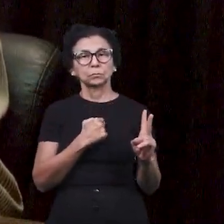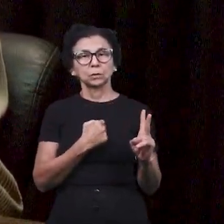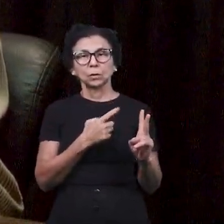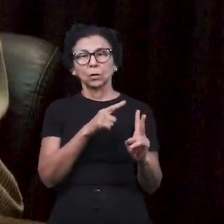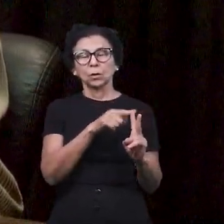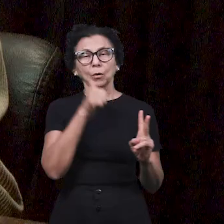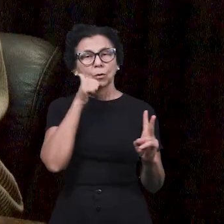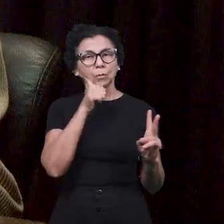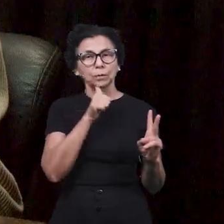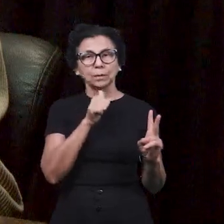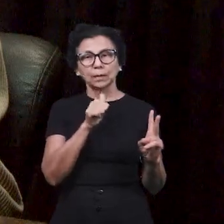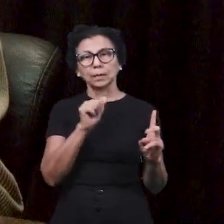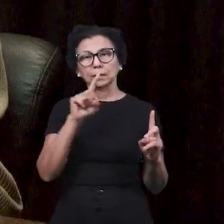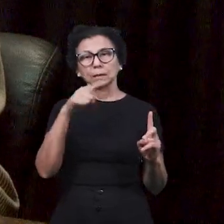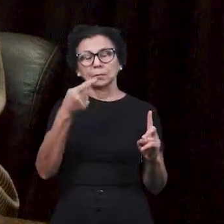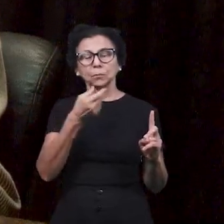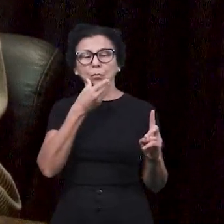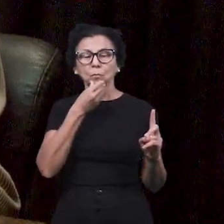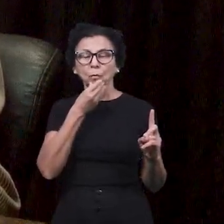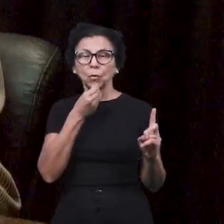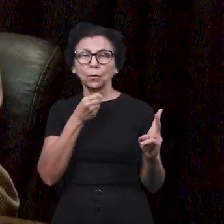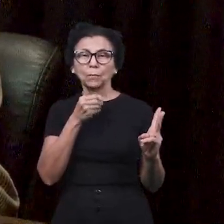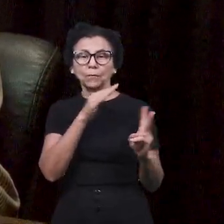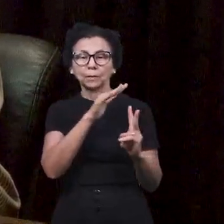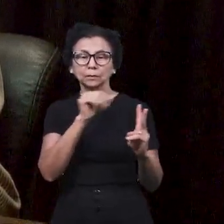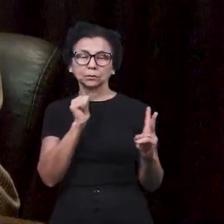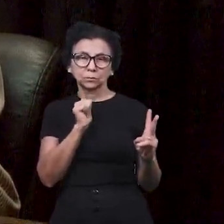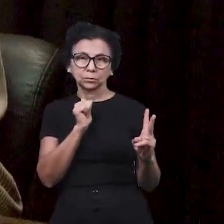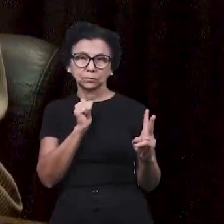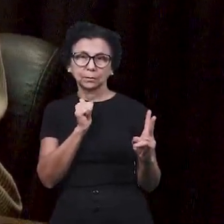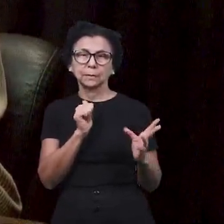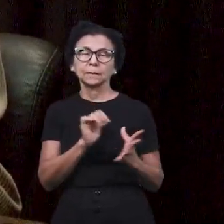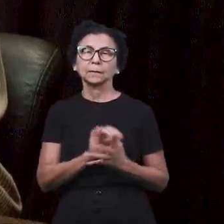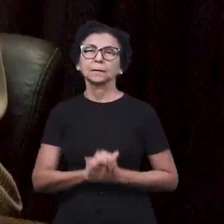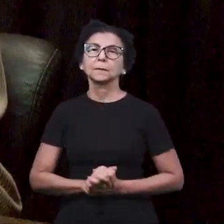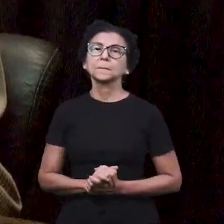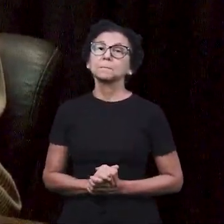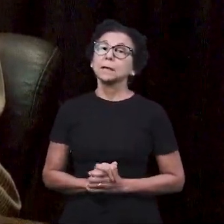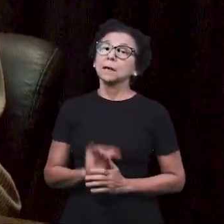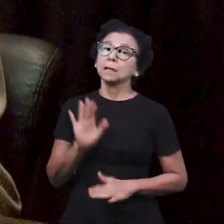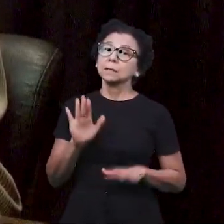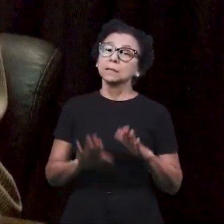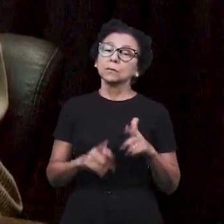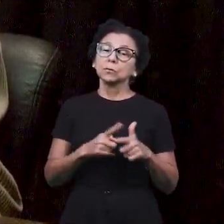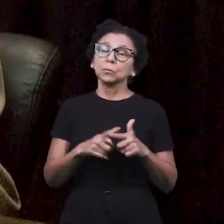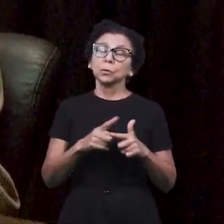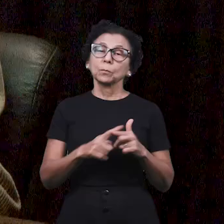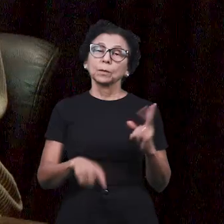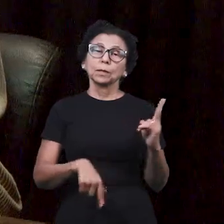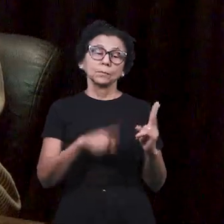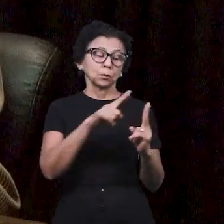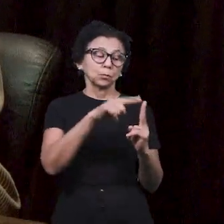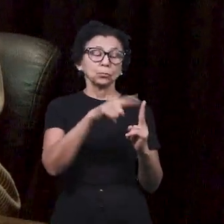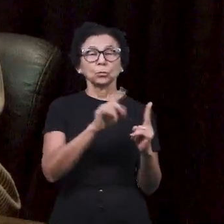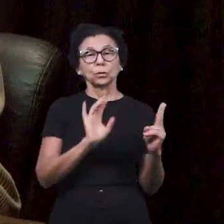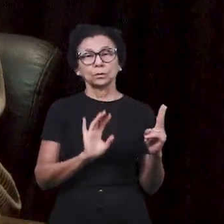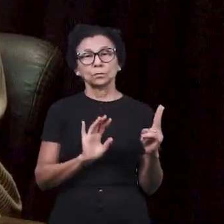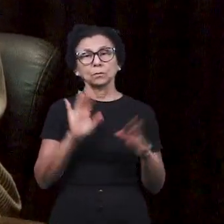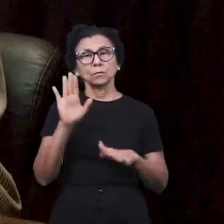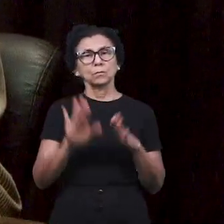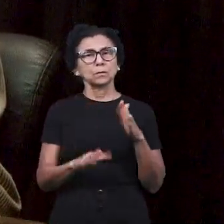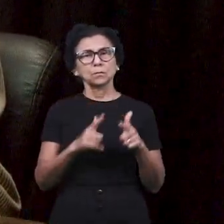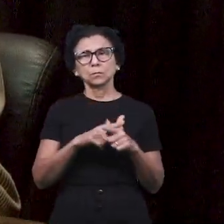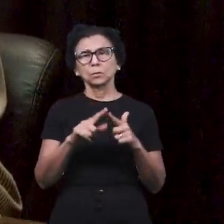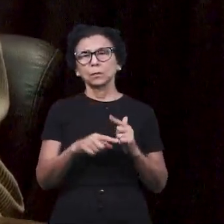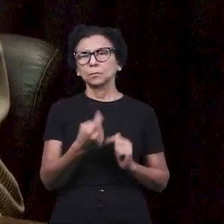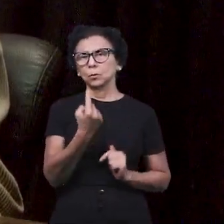Sim, a situação está com um do jovem ou da jovem. Se for com os dois, só vai chamar um, depois